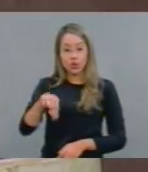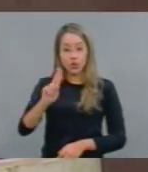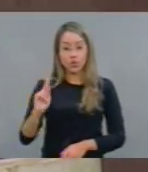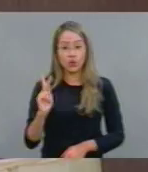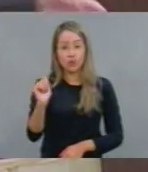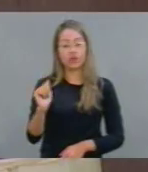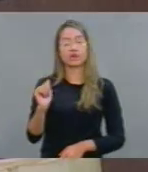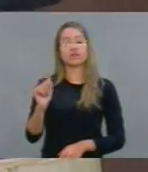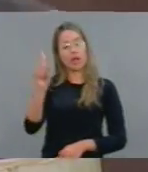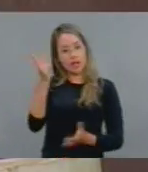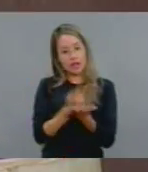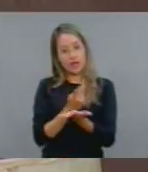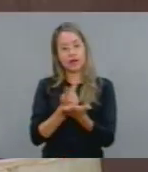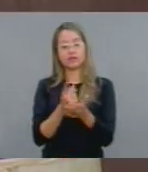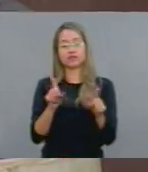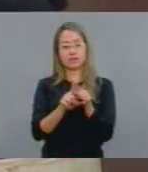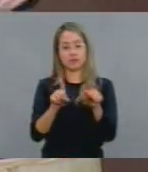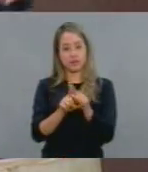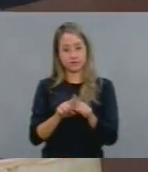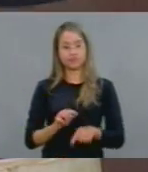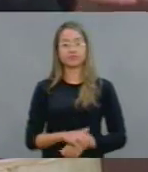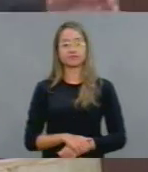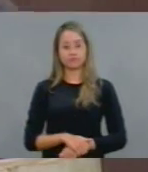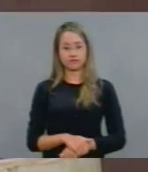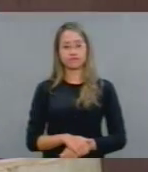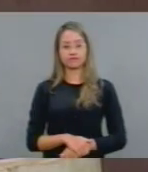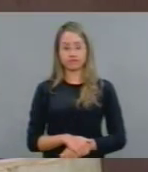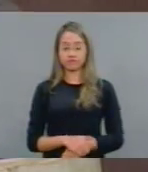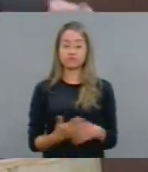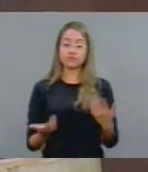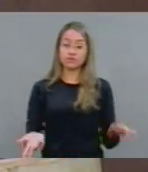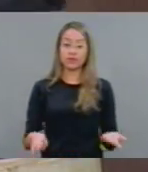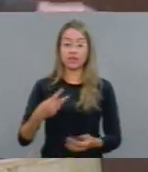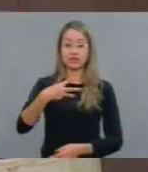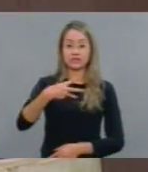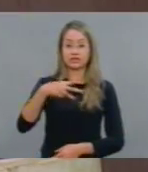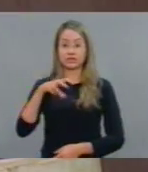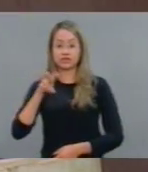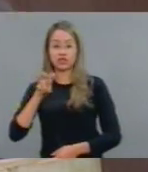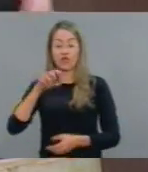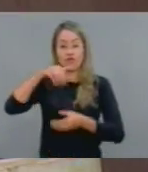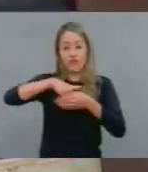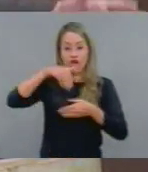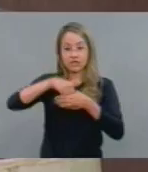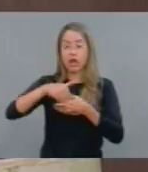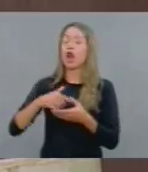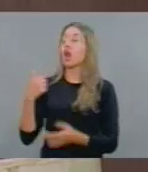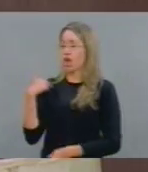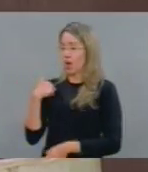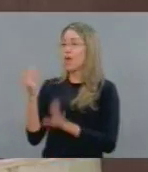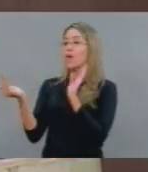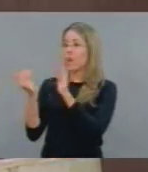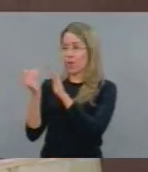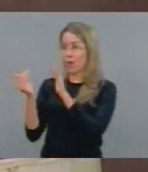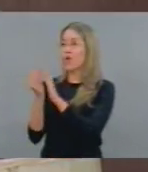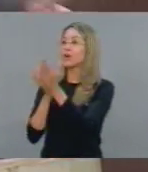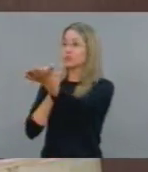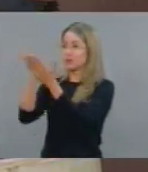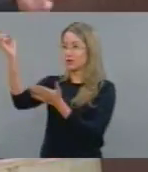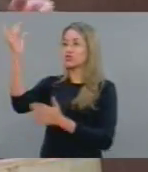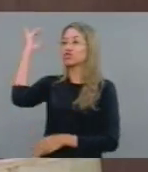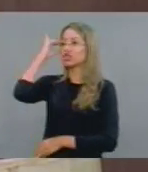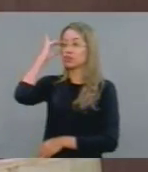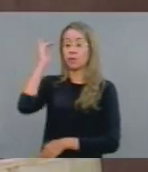pelo impeachment, 35 são indiciados, são acusados, estão sendo investigados